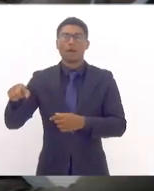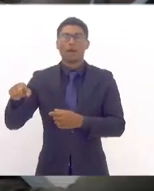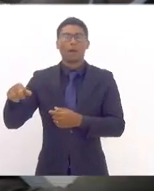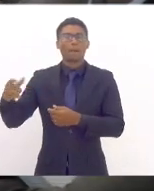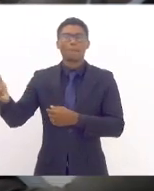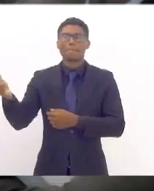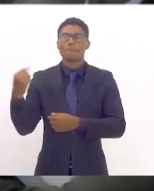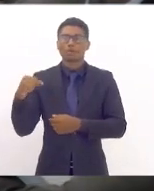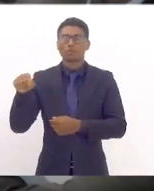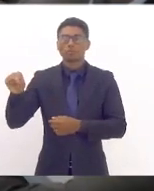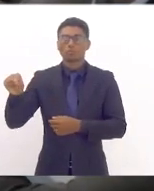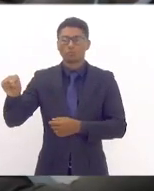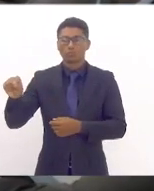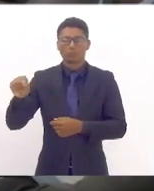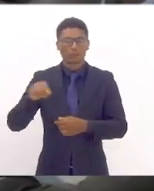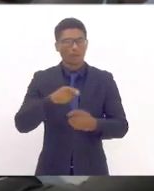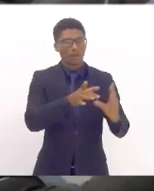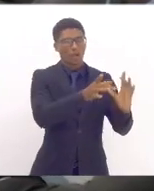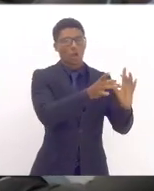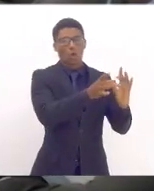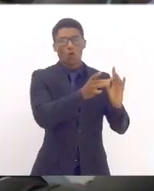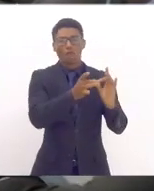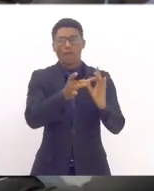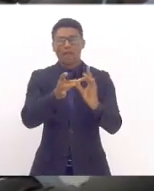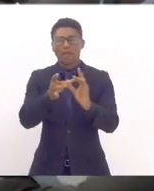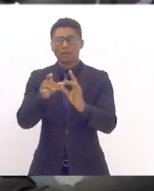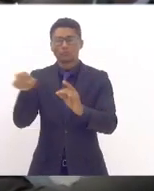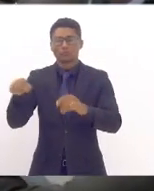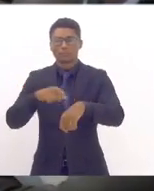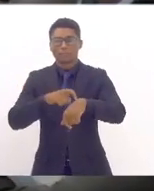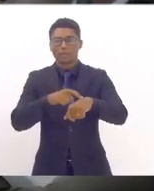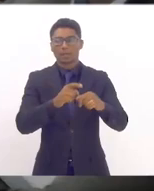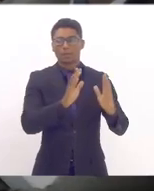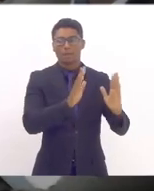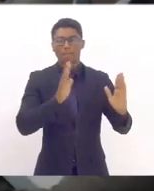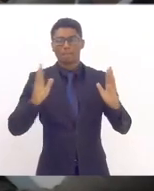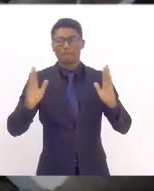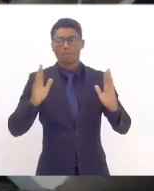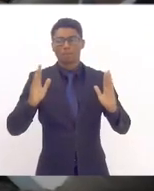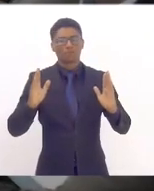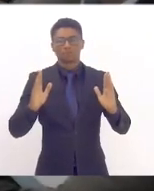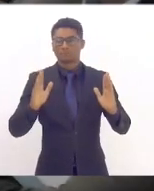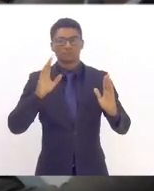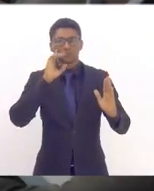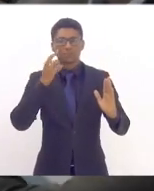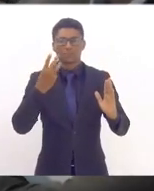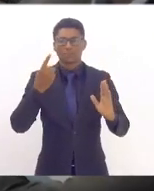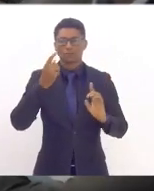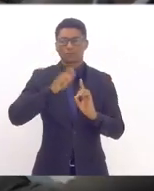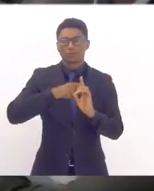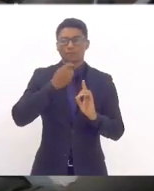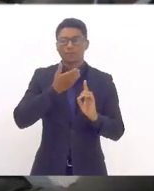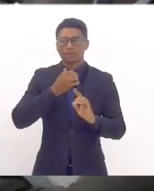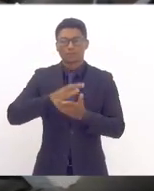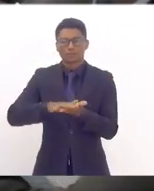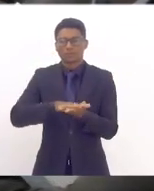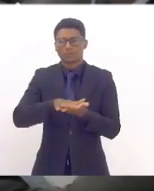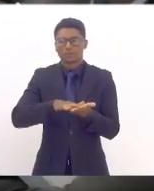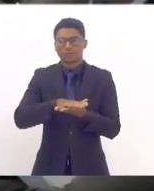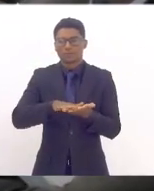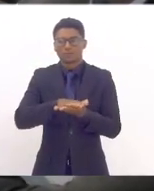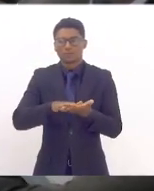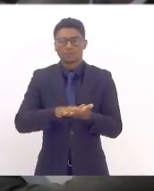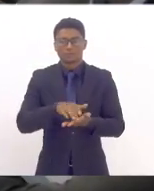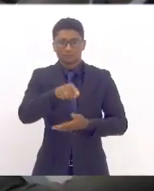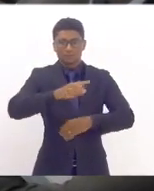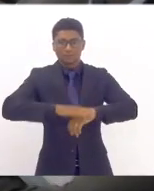prazo dos convênios que se estendem agora em 31 de dezembro pegou carona